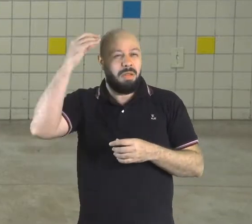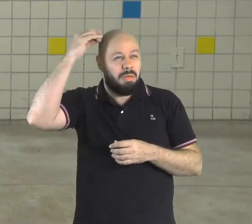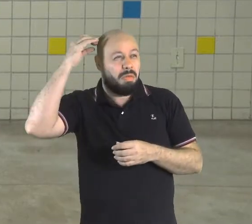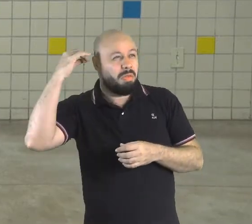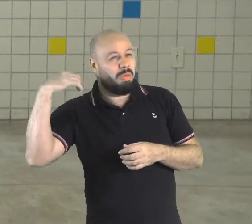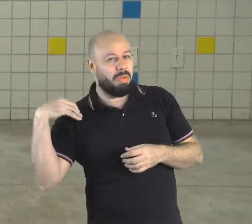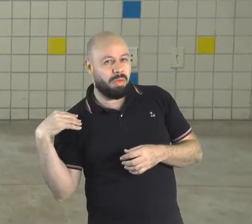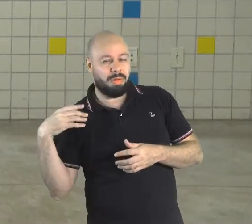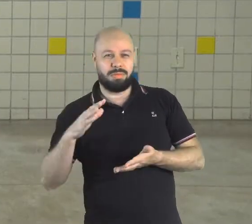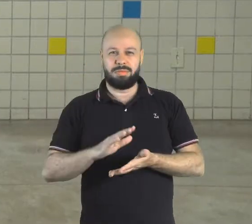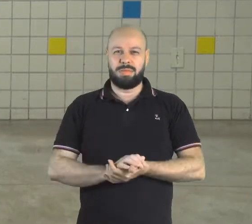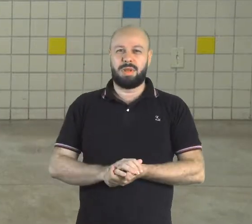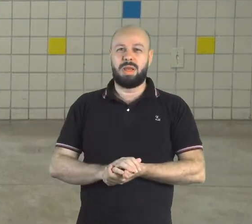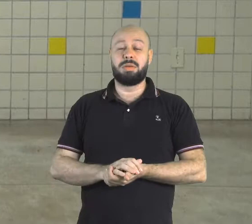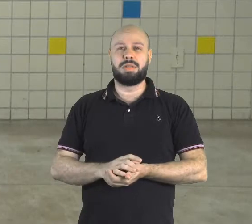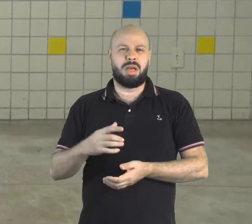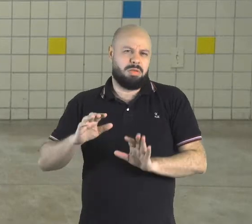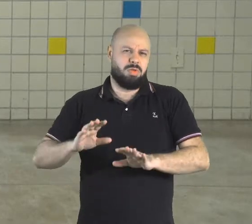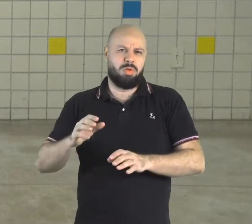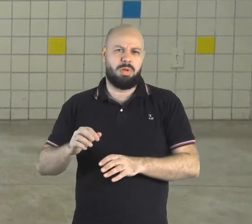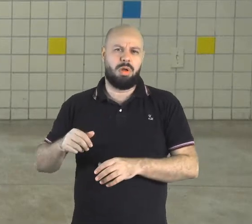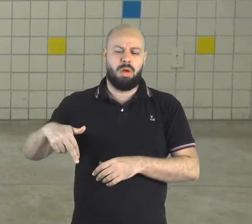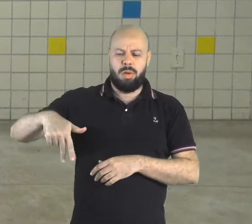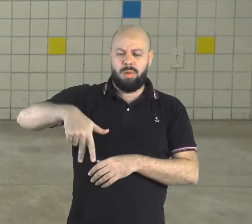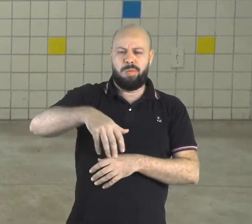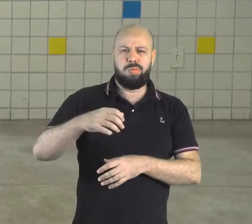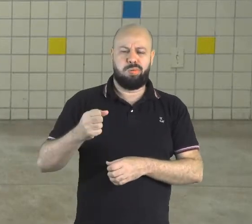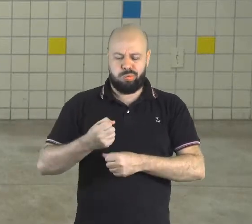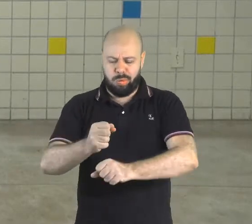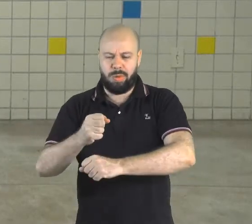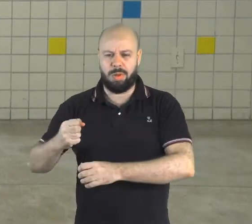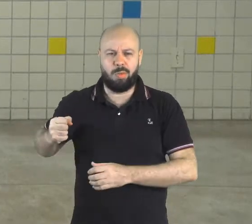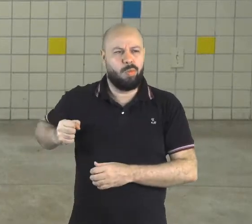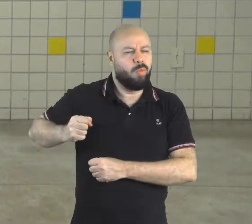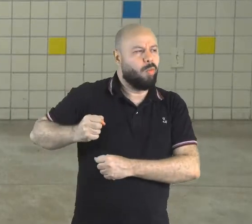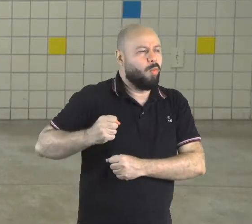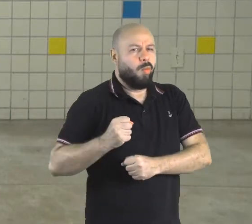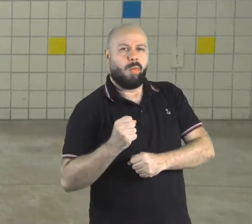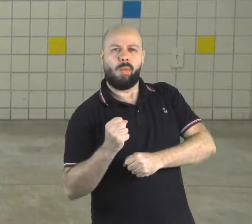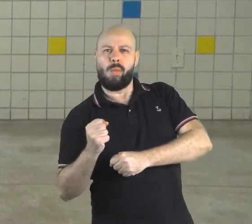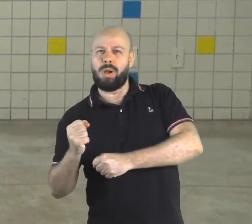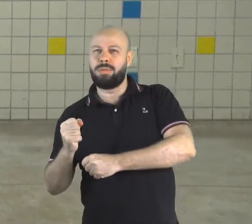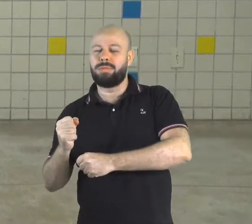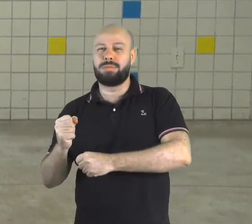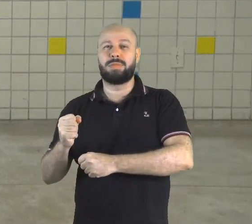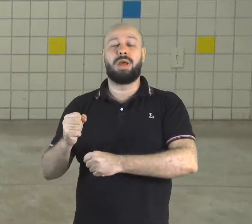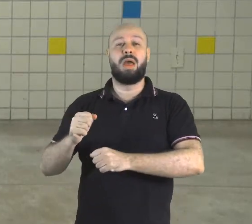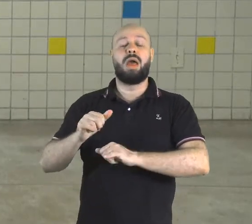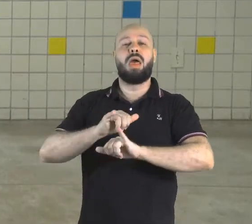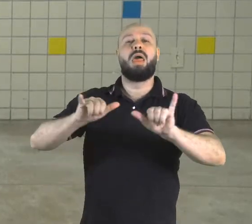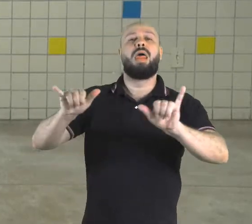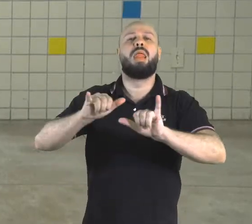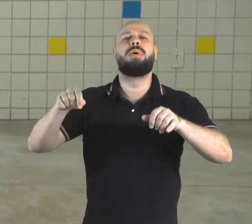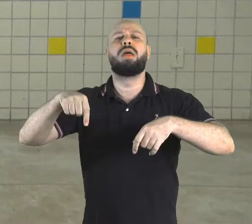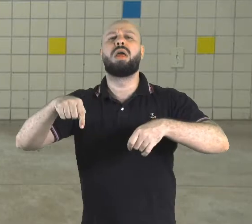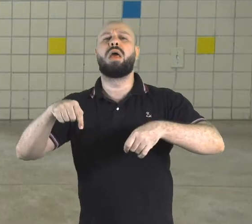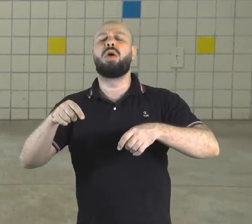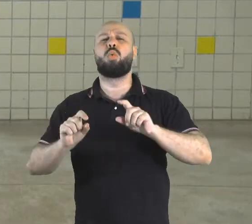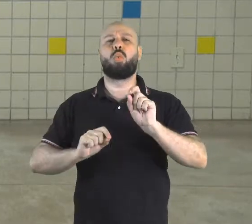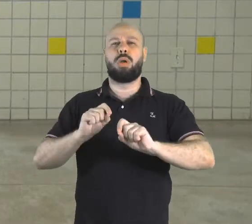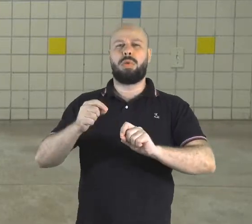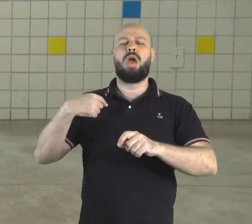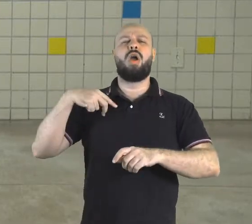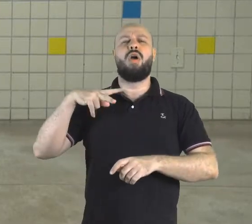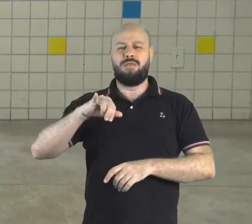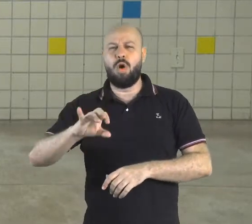Ele andava carregando uma vassoura para todo lugar que ele ia. Ele carregava uma vassoura e a campanha política dele era baseada na ideia de eu